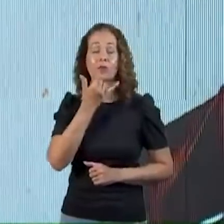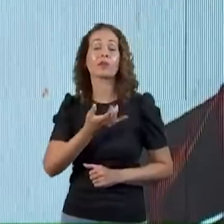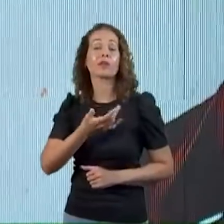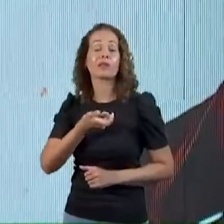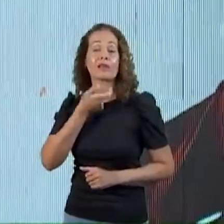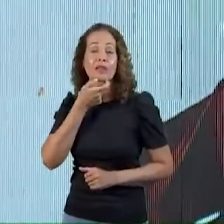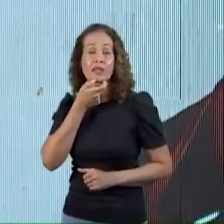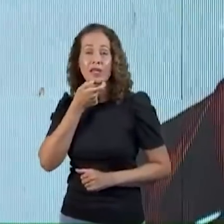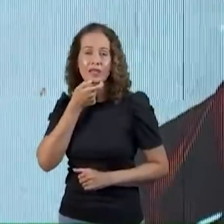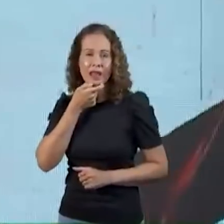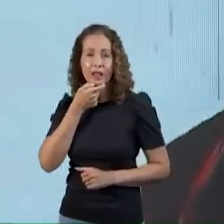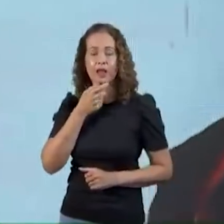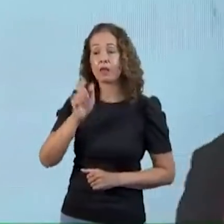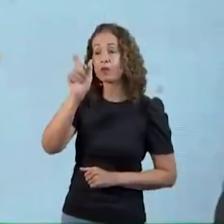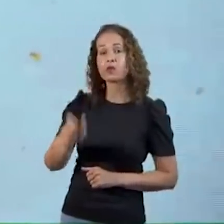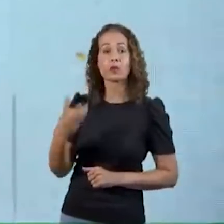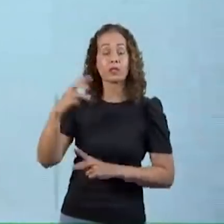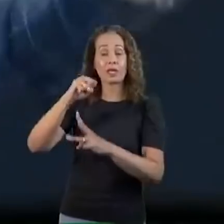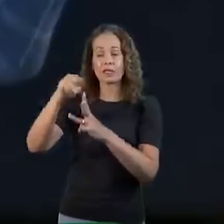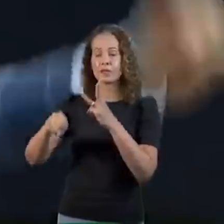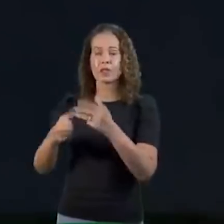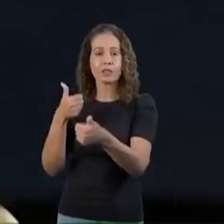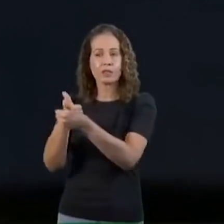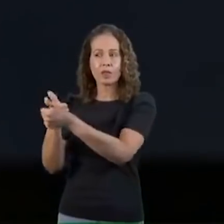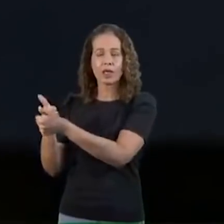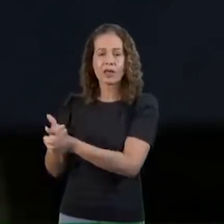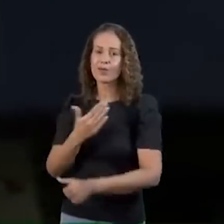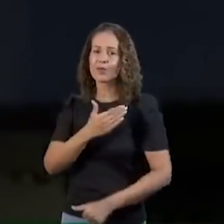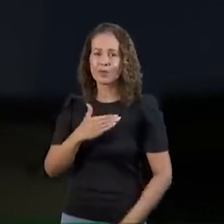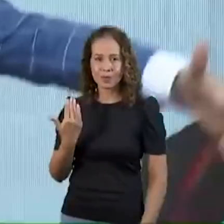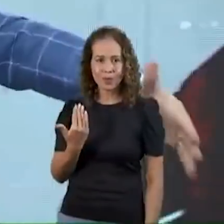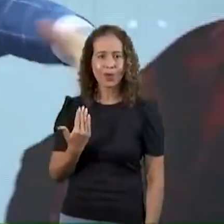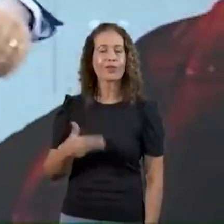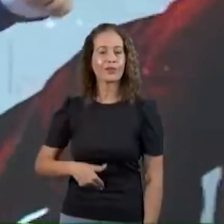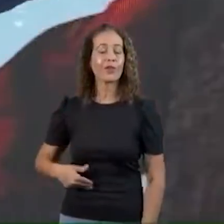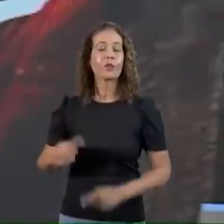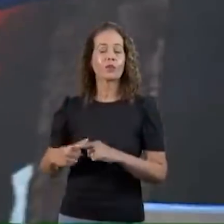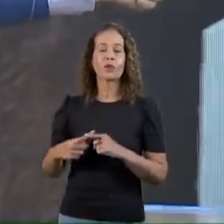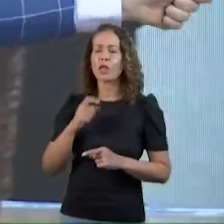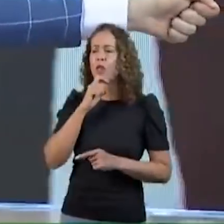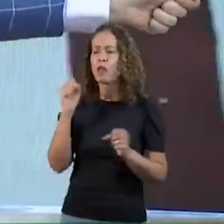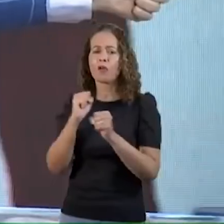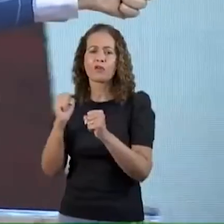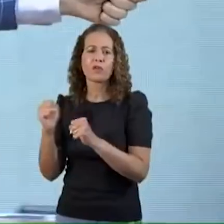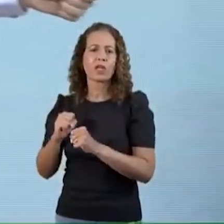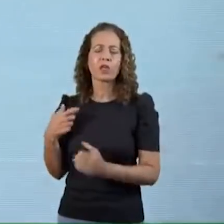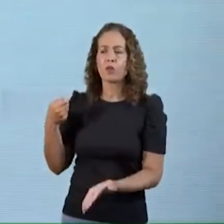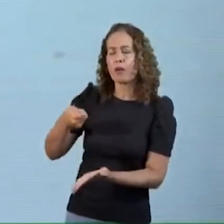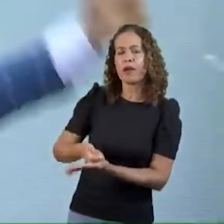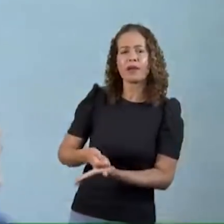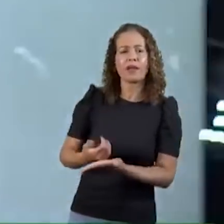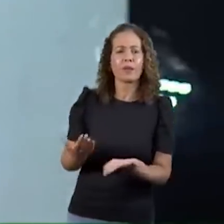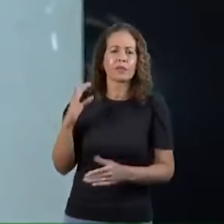fome. Morre de fome mesmo, porque não tem ninguém para dar nada, e porque o frio vem, e não tem como pagar o aquecedor da casa,